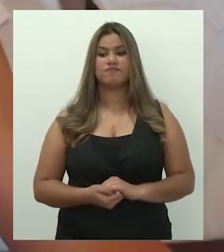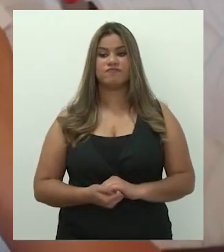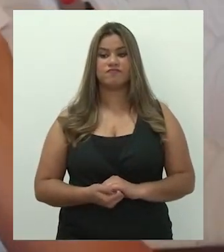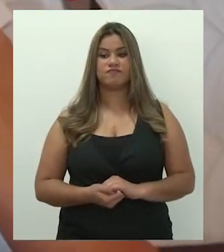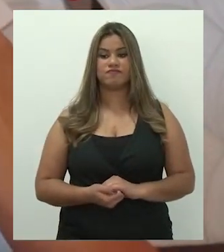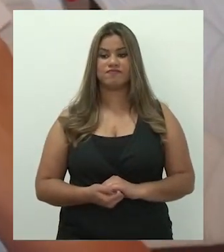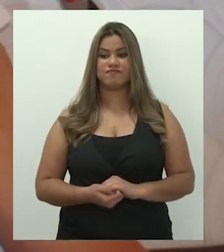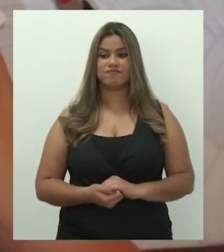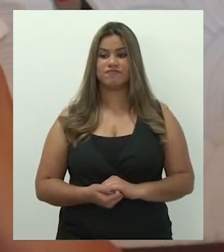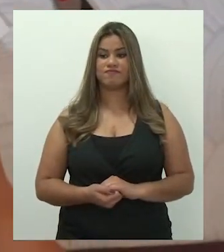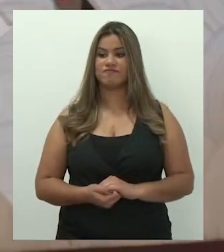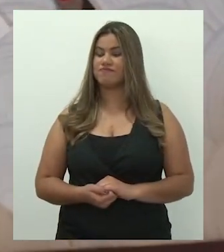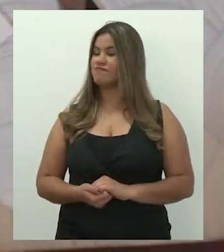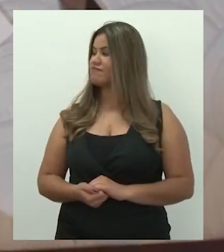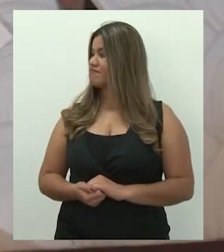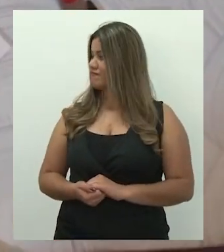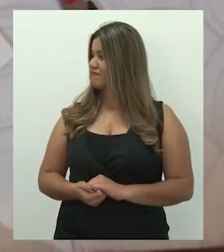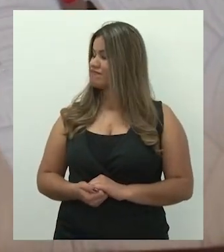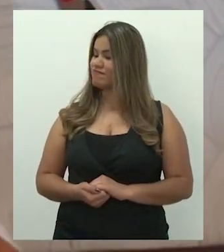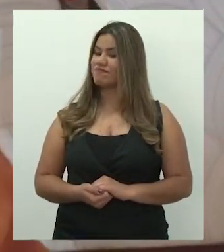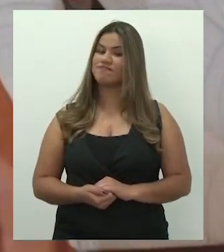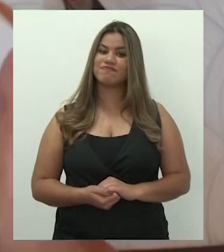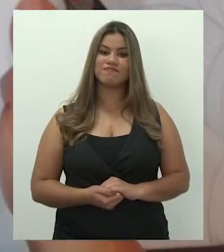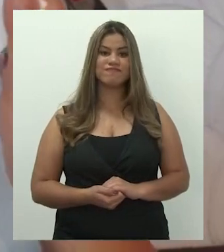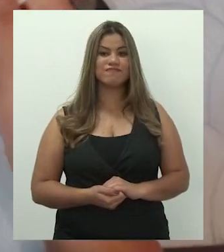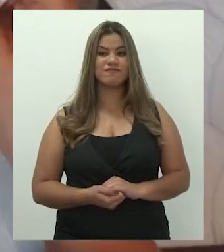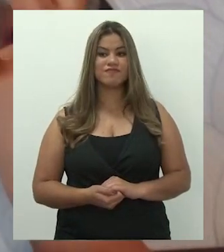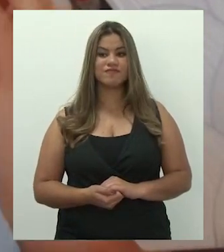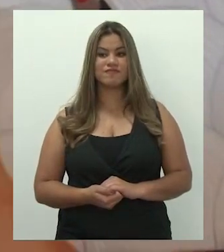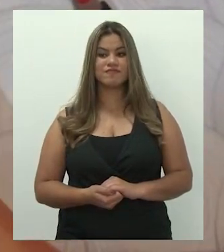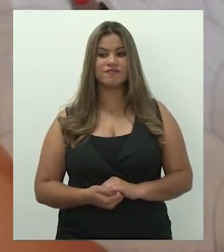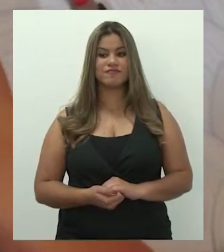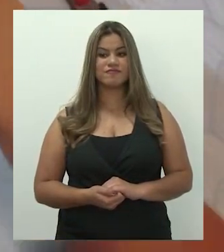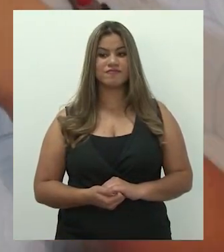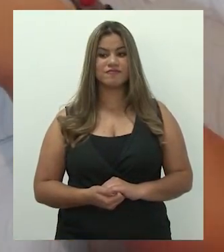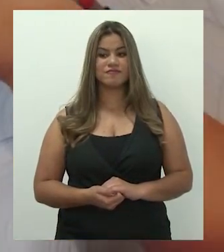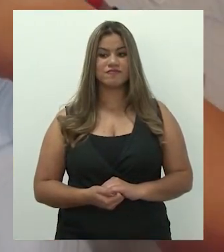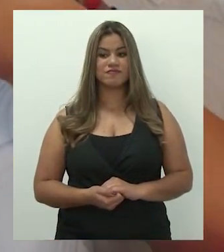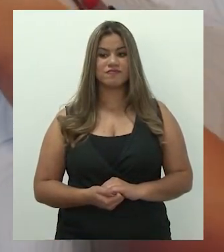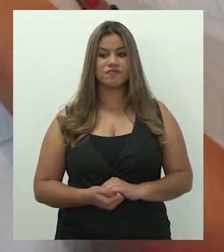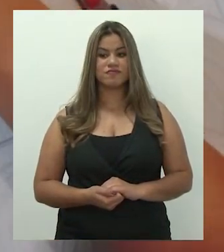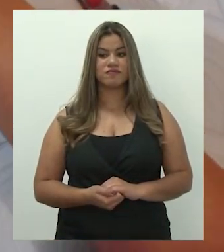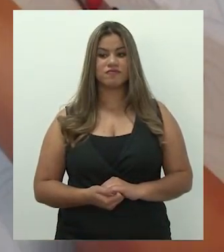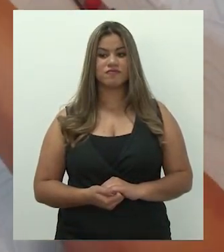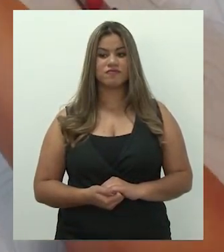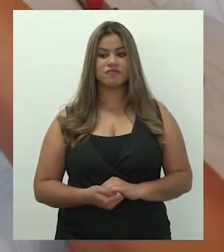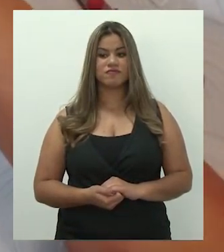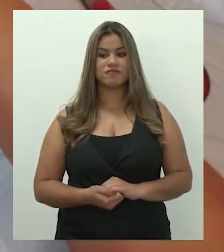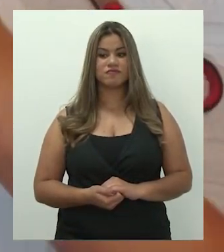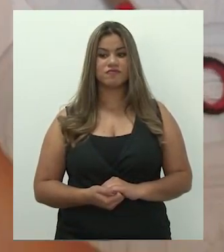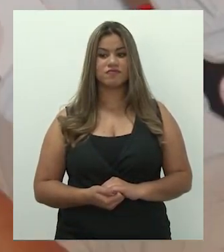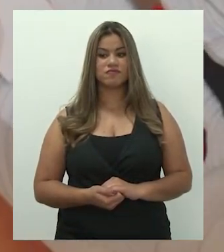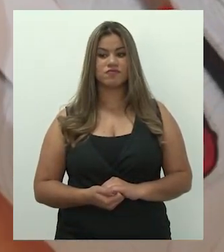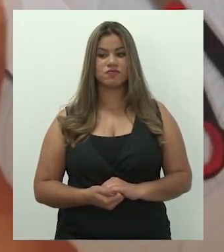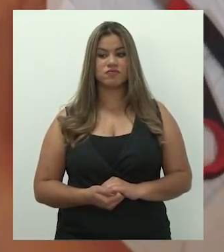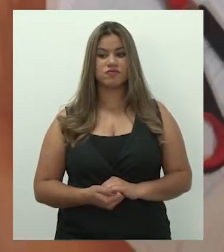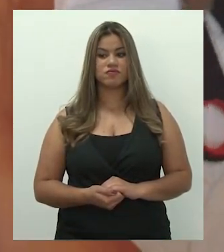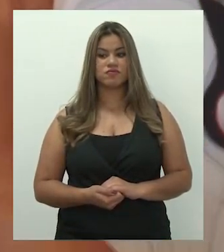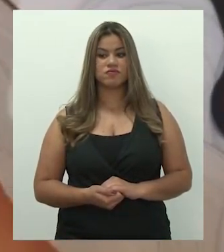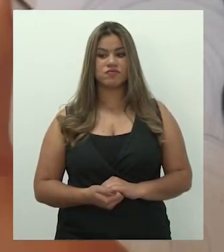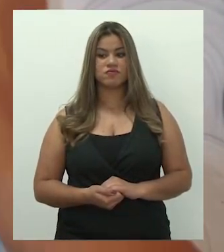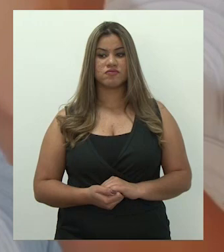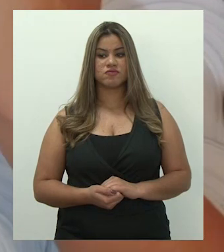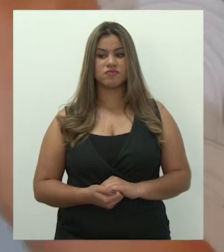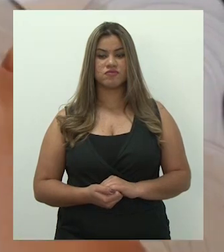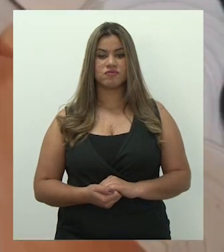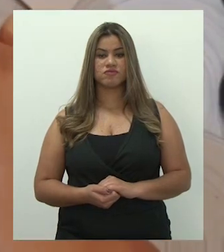A dobra deve ser muito bem vincada. E agora, você vai fazer essa